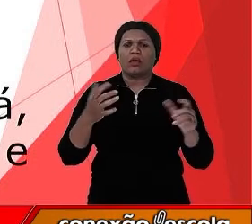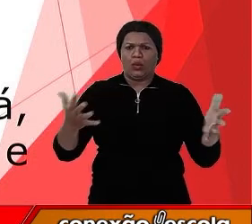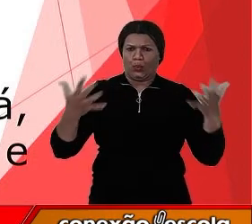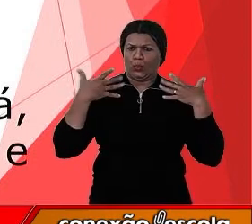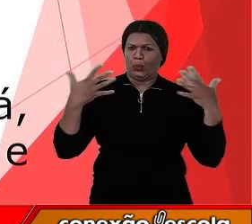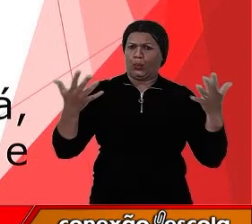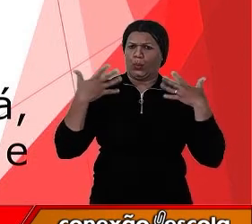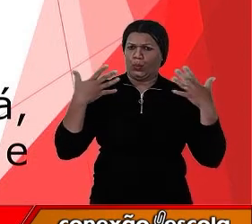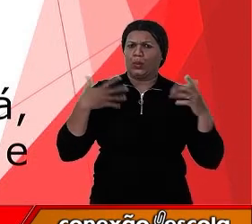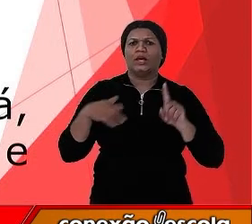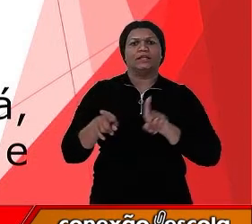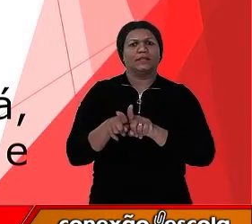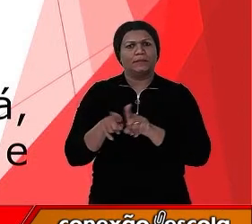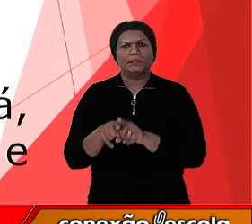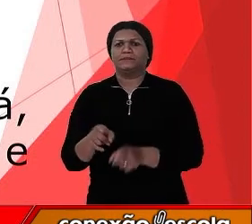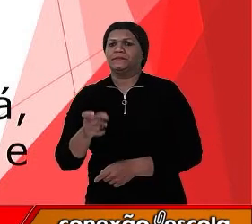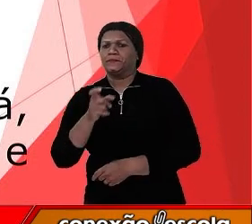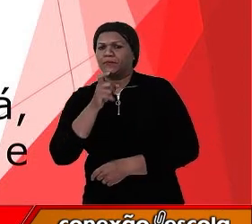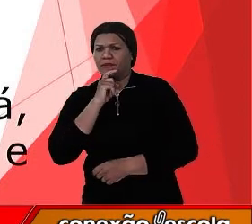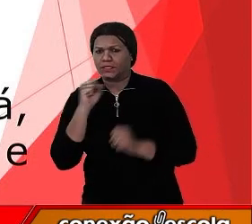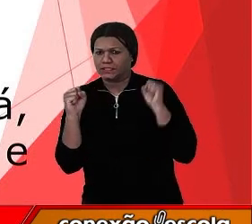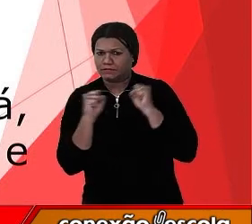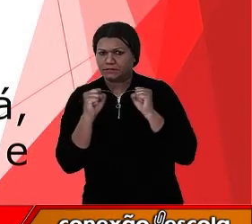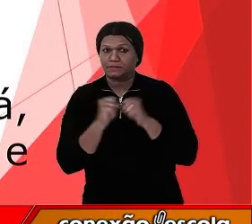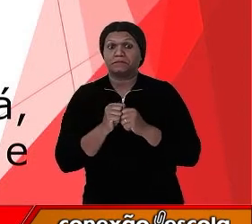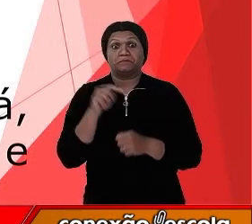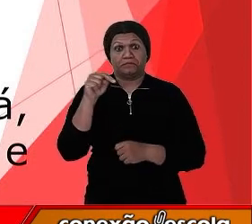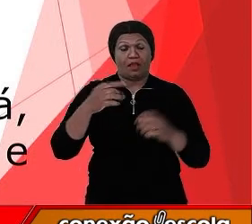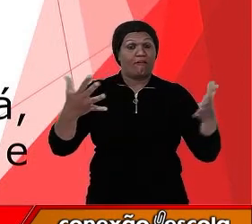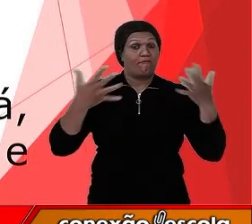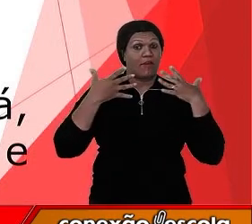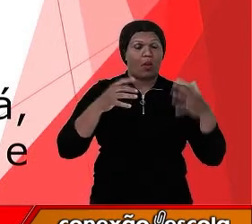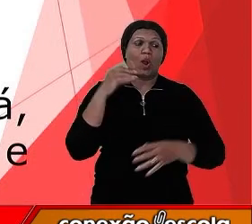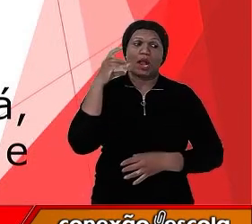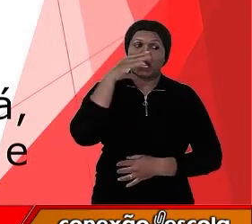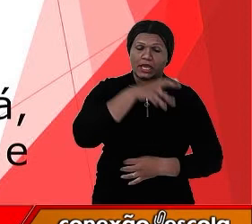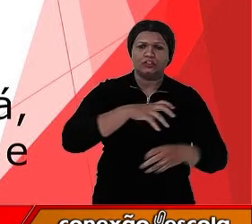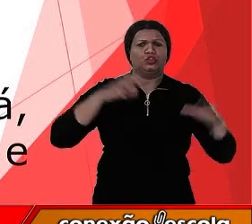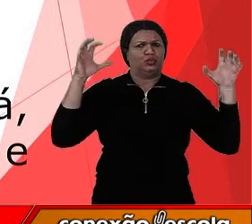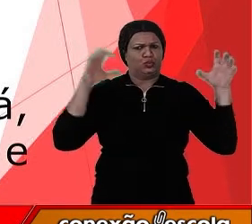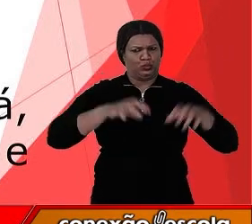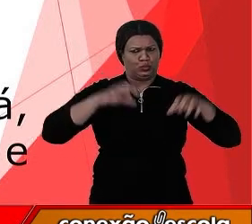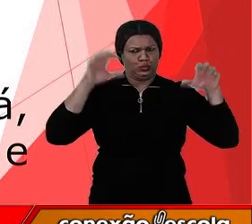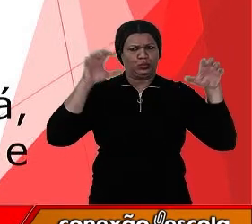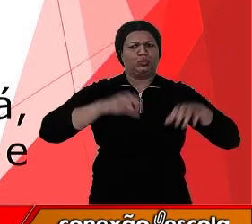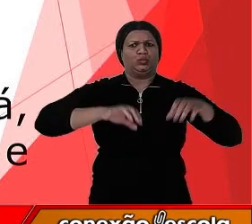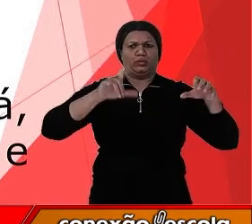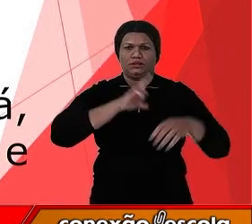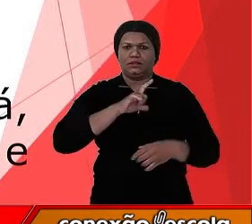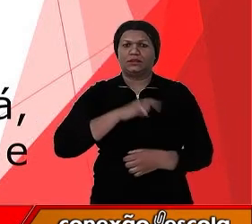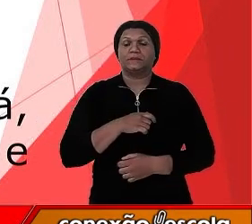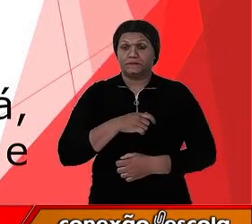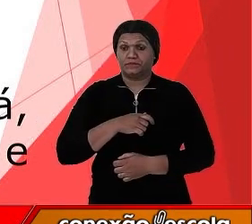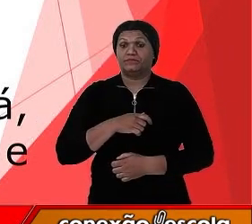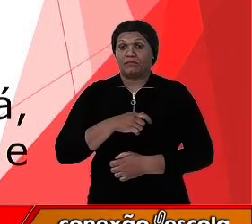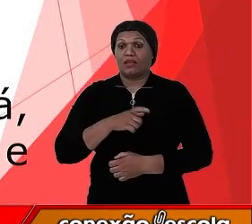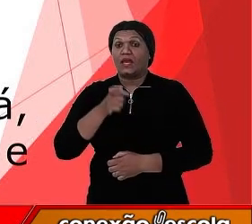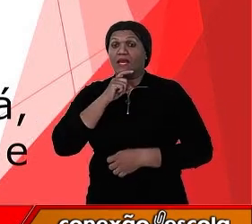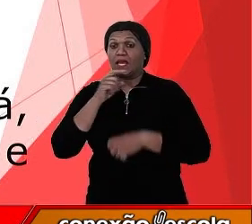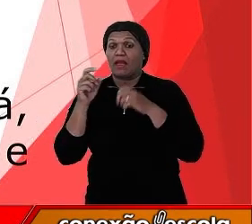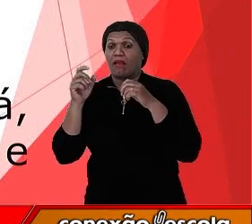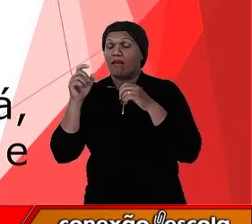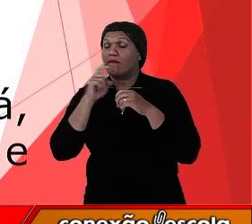nosso verão é quente e chuvoso e o inverno é um pouco menos